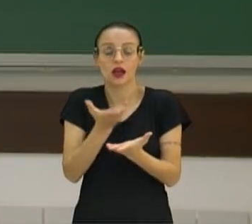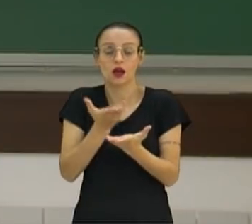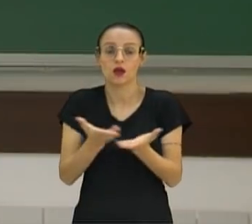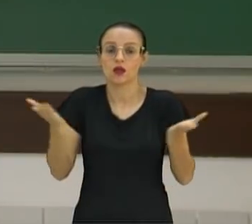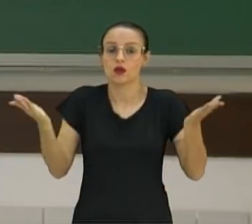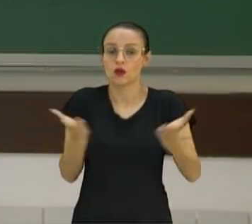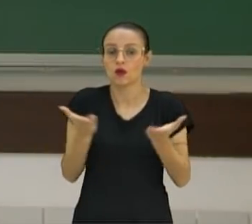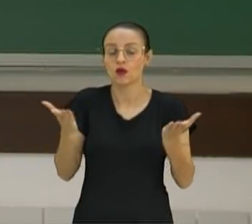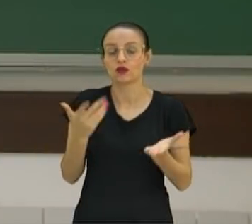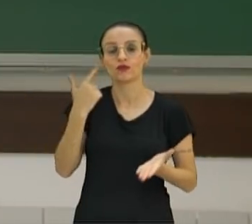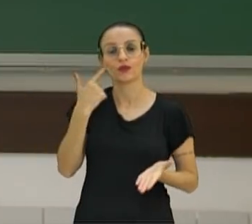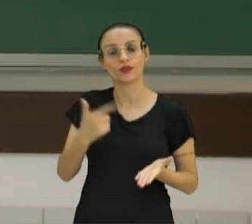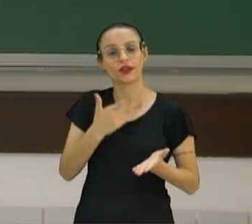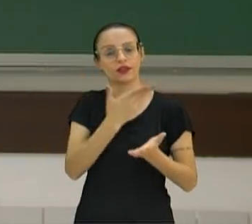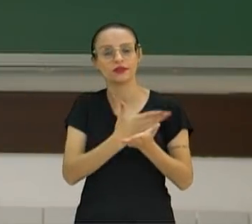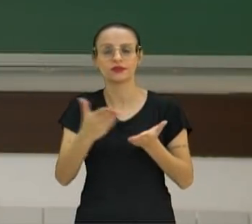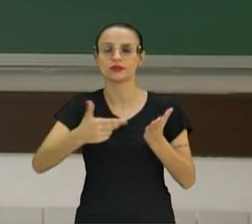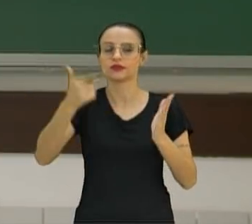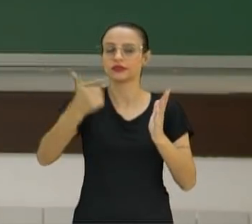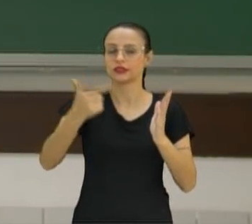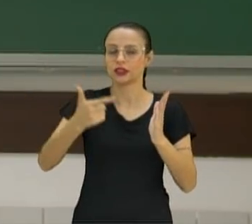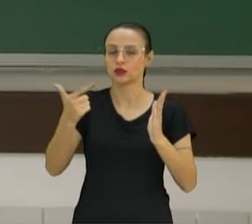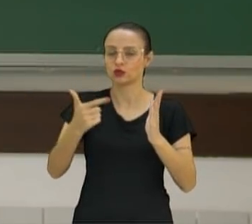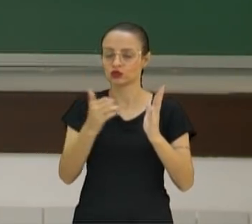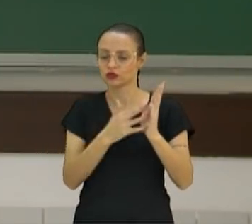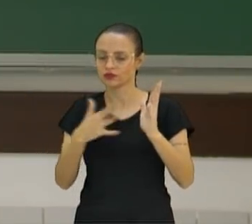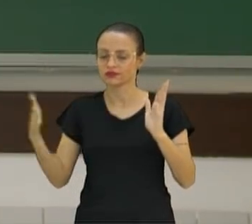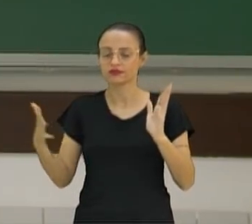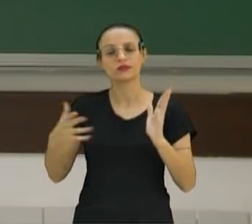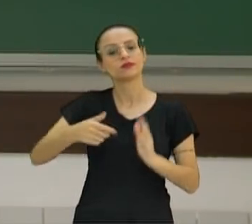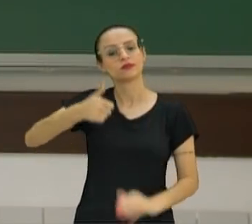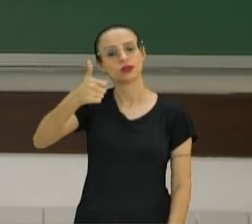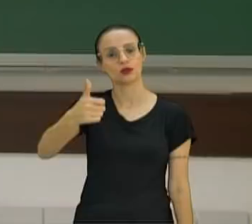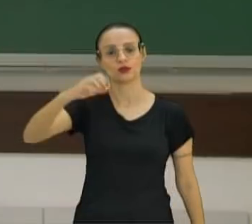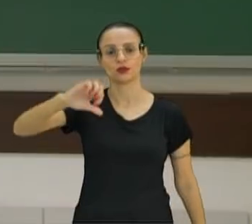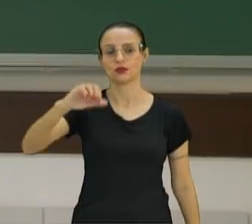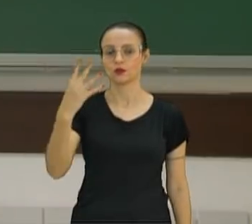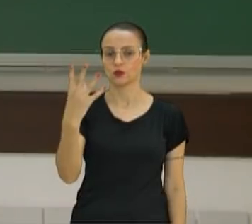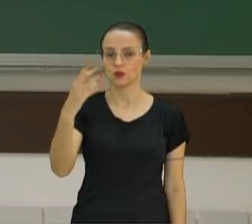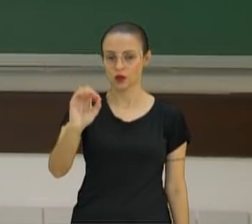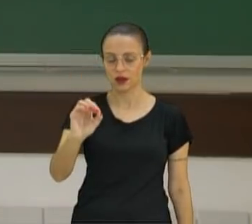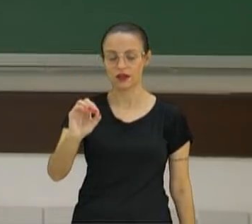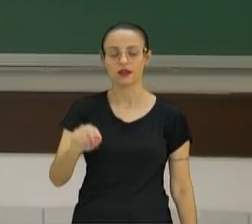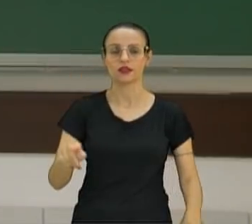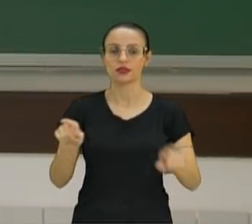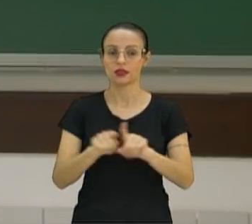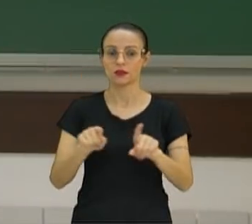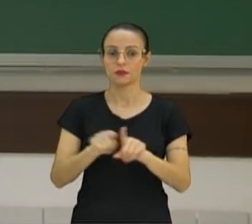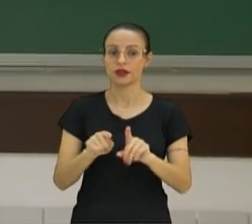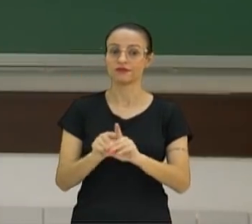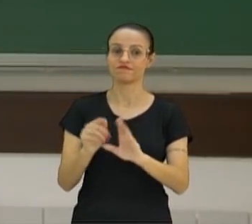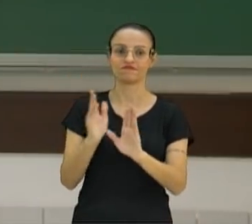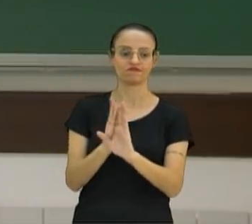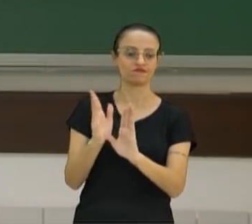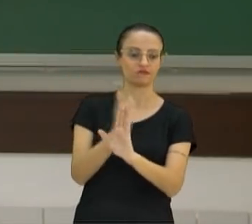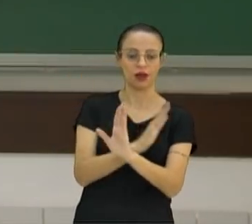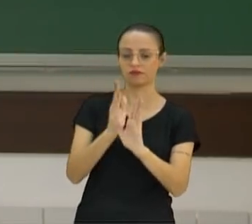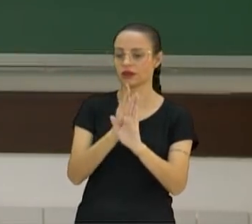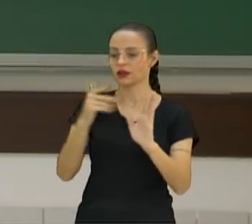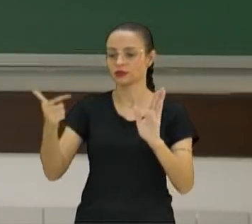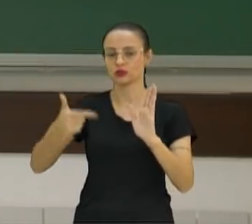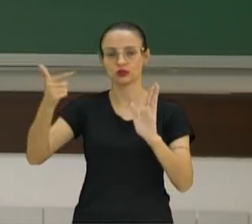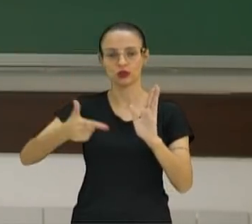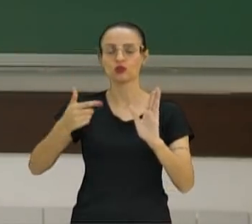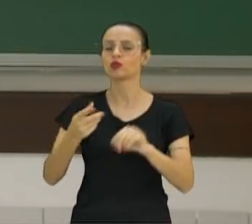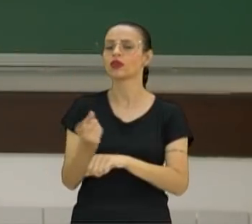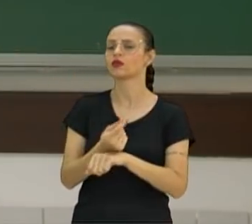início do Segundo Reinado, em 1840, e a sua consolidação, o auge do Segundo Reinado, o expoente